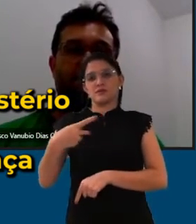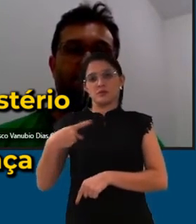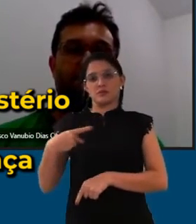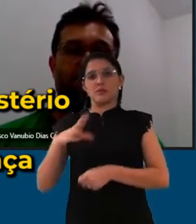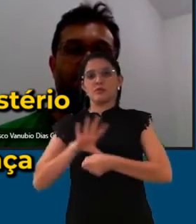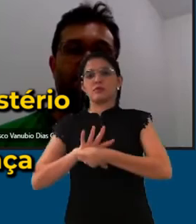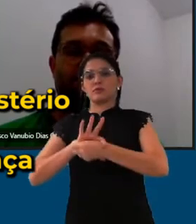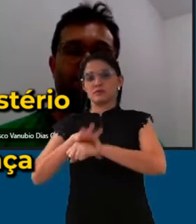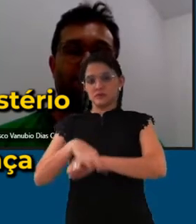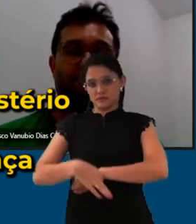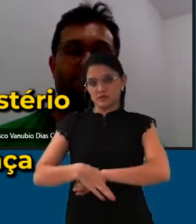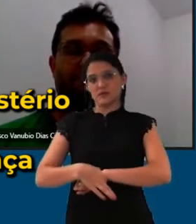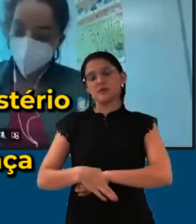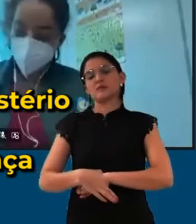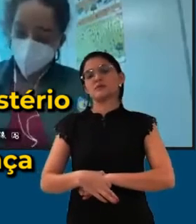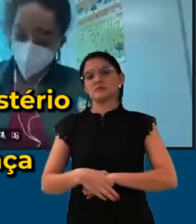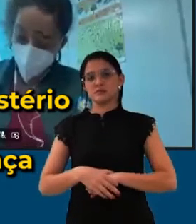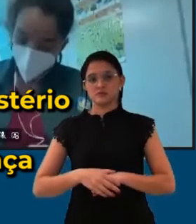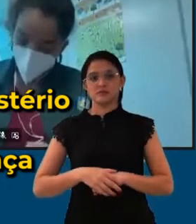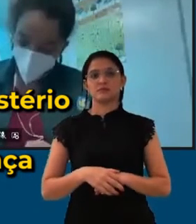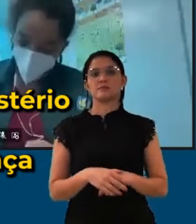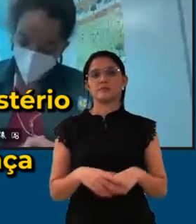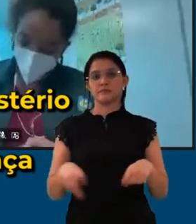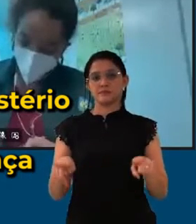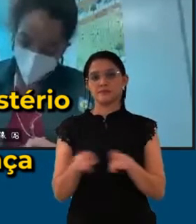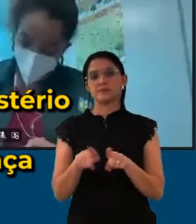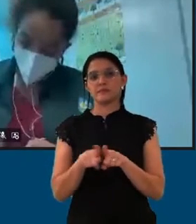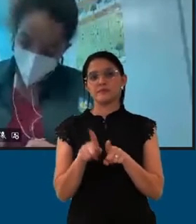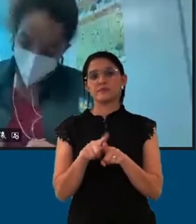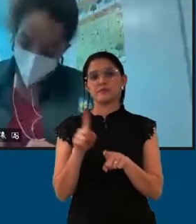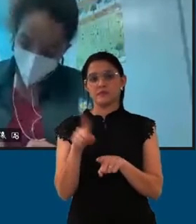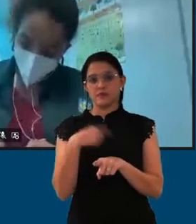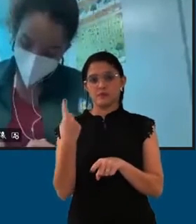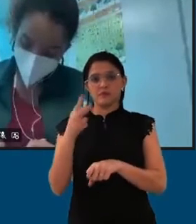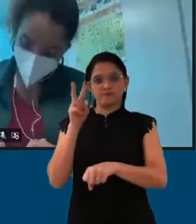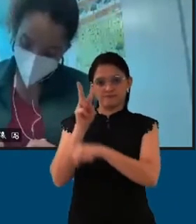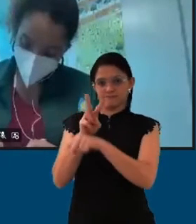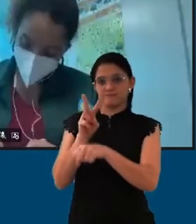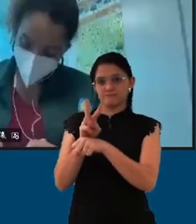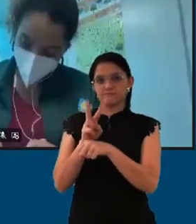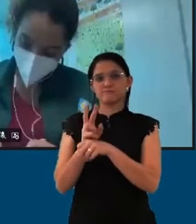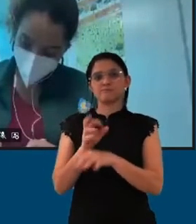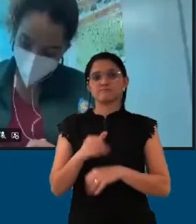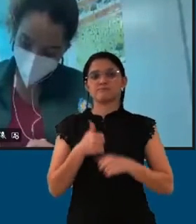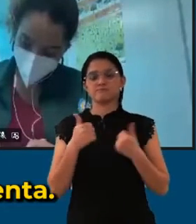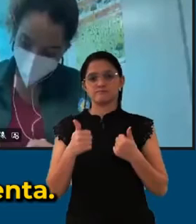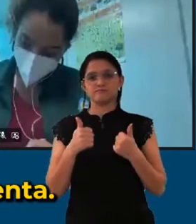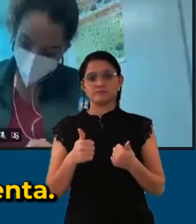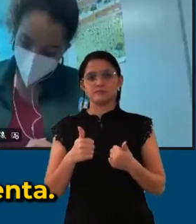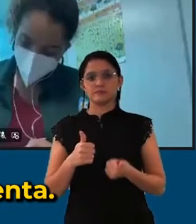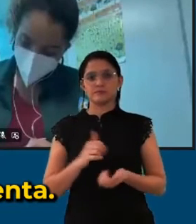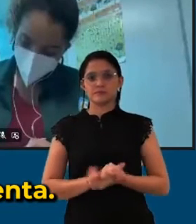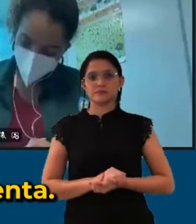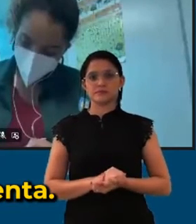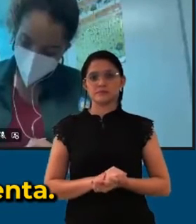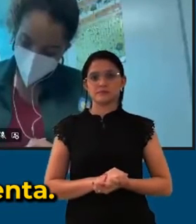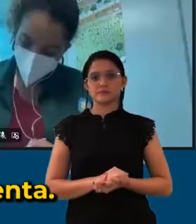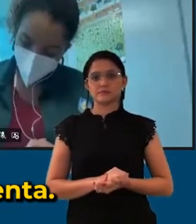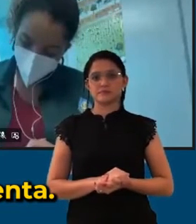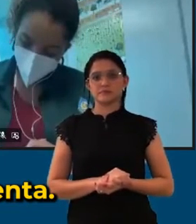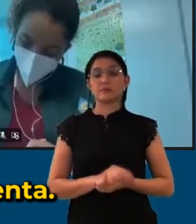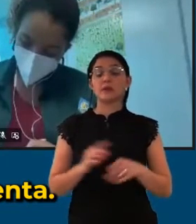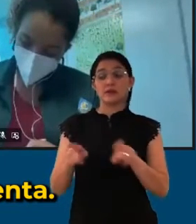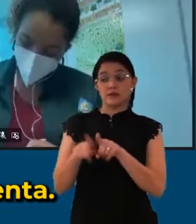gente conferir uma maior segurança jurídica a todo esse processo, doutor. Certo. Não, e até para vocês